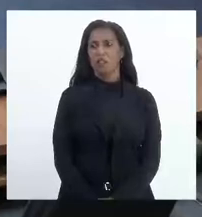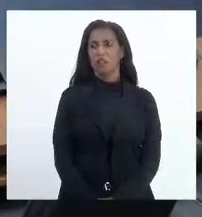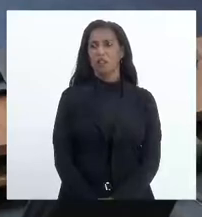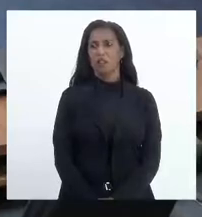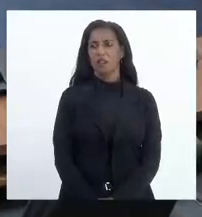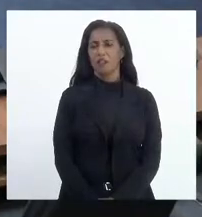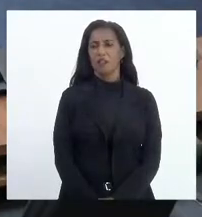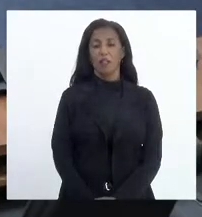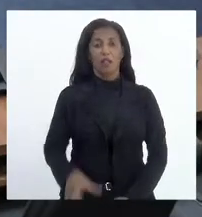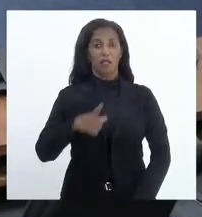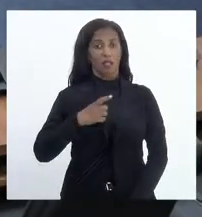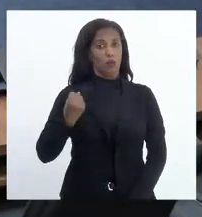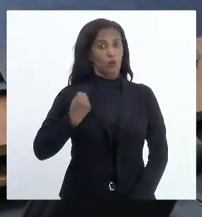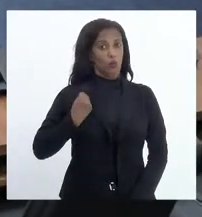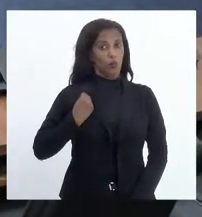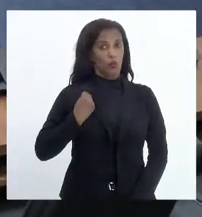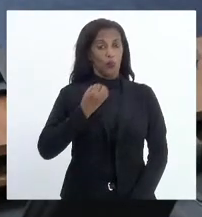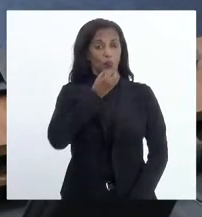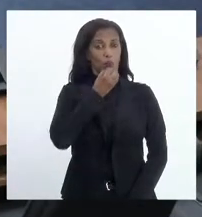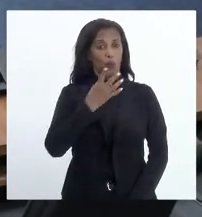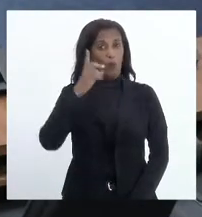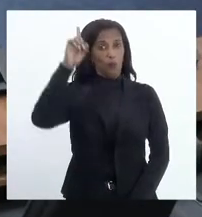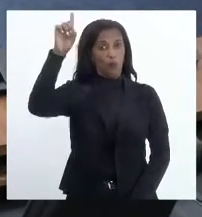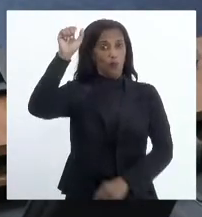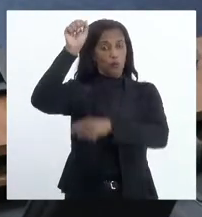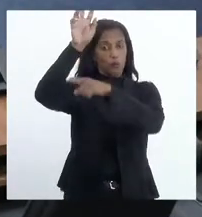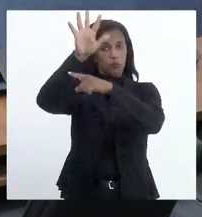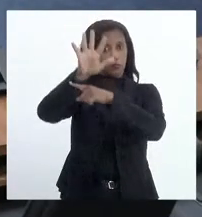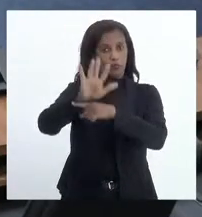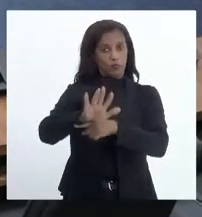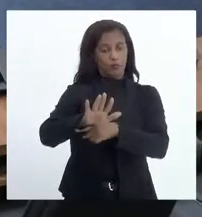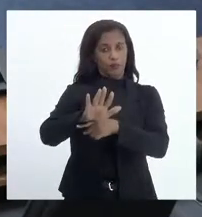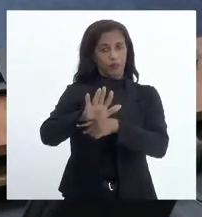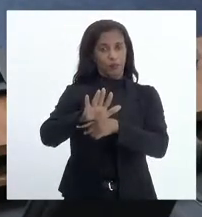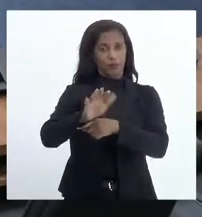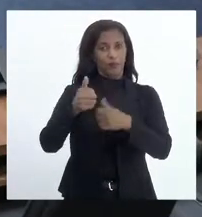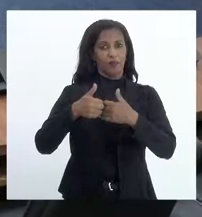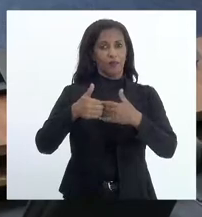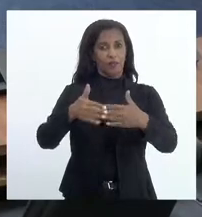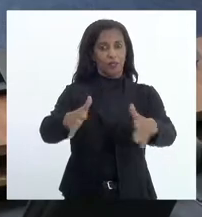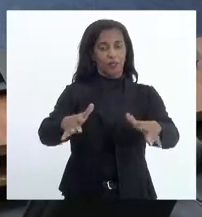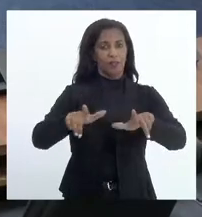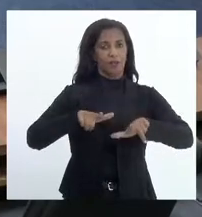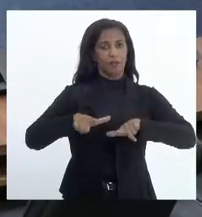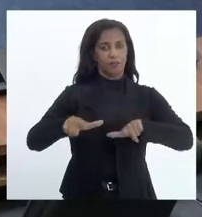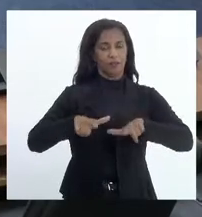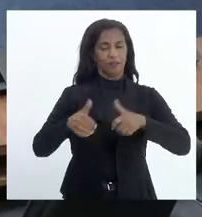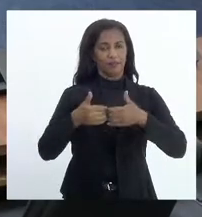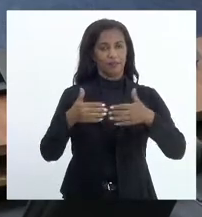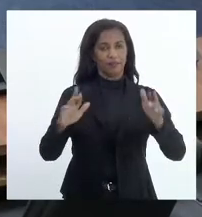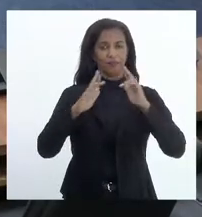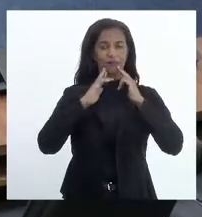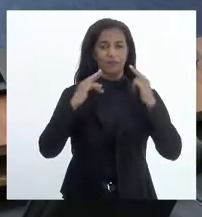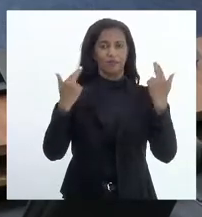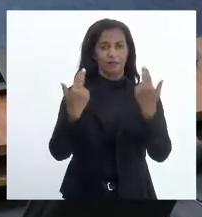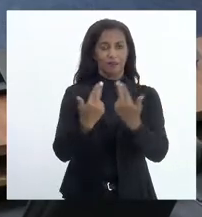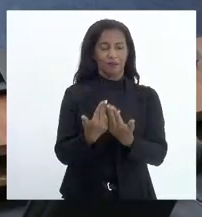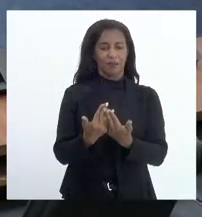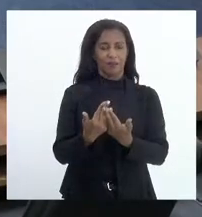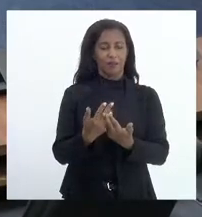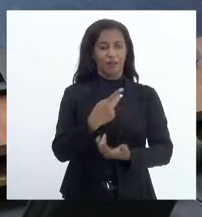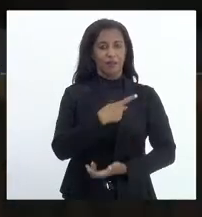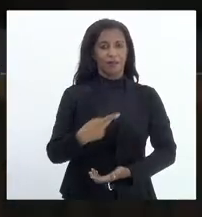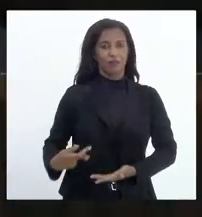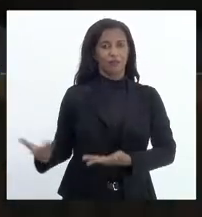em havendo número legal e sobre a proteção de Deus iniciamos nosso trabalho está aberta a sessão a